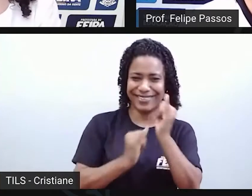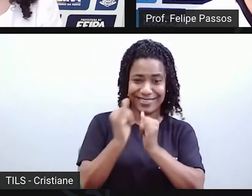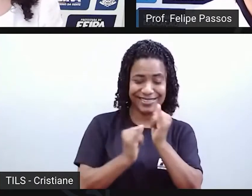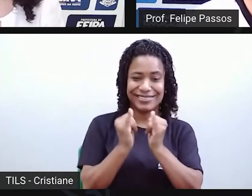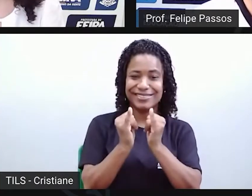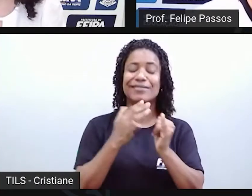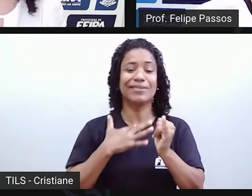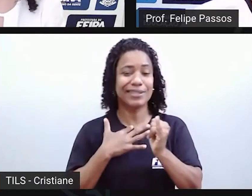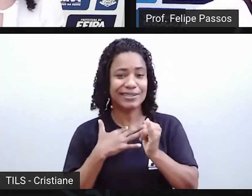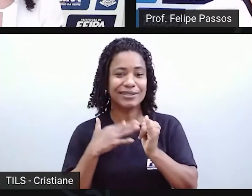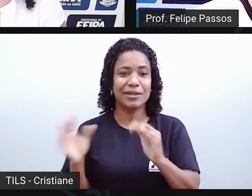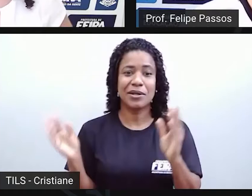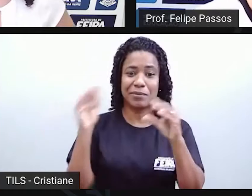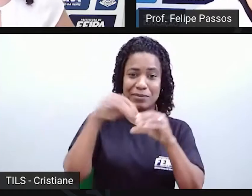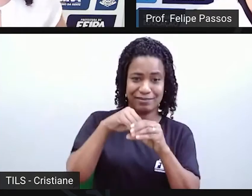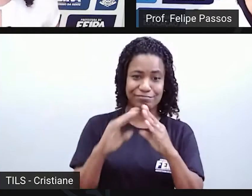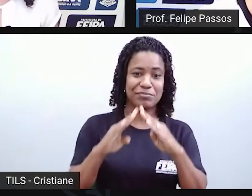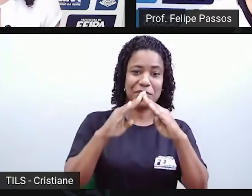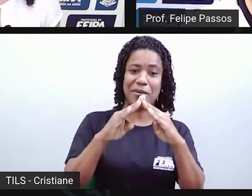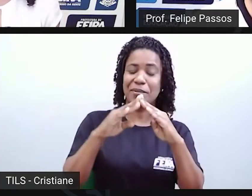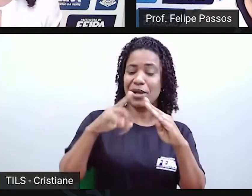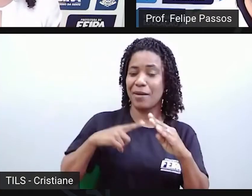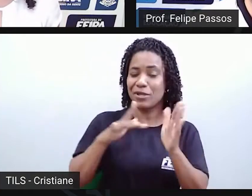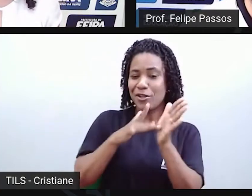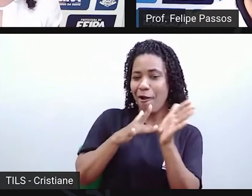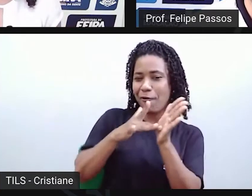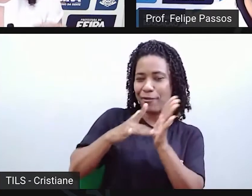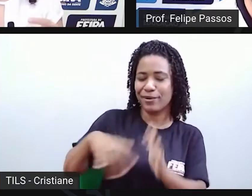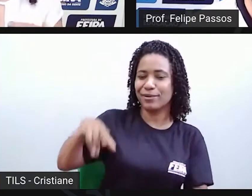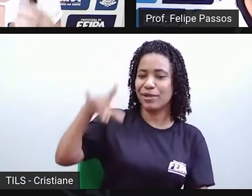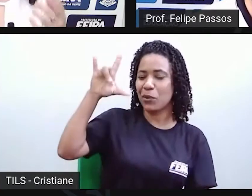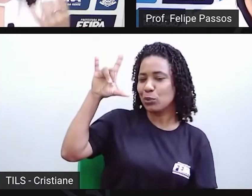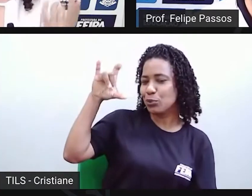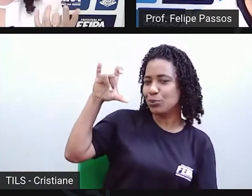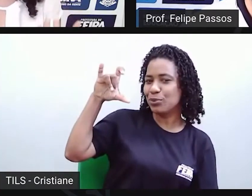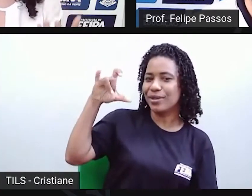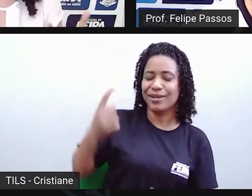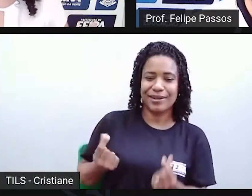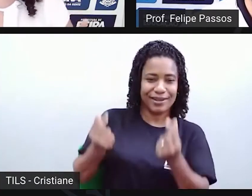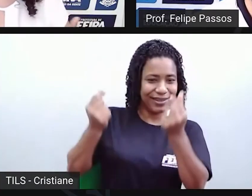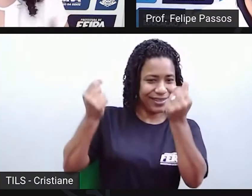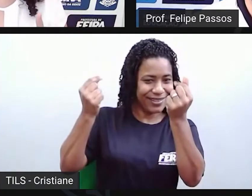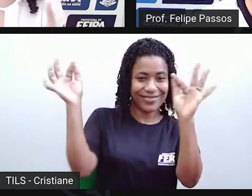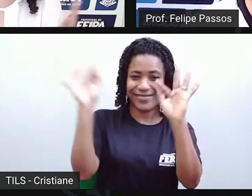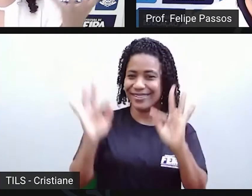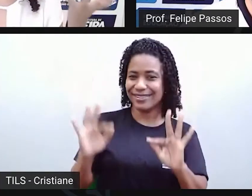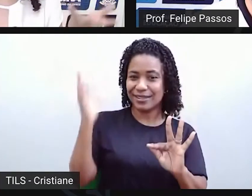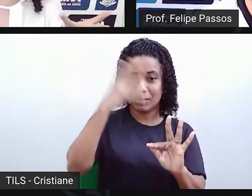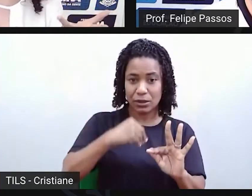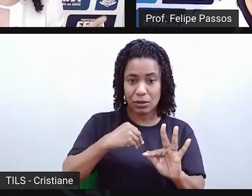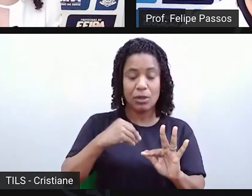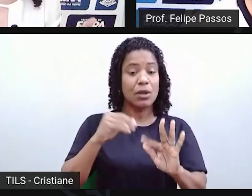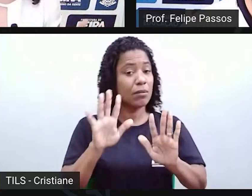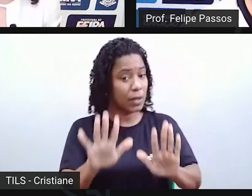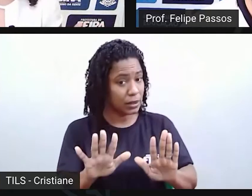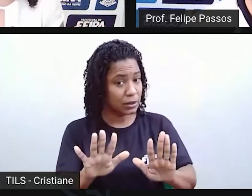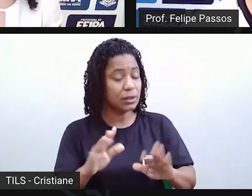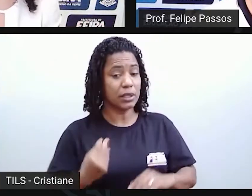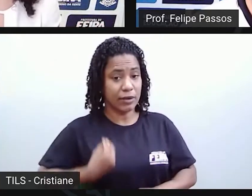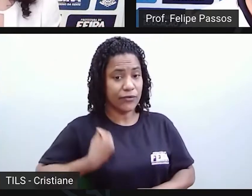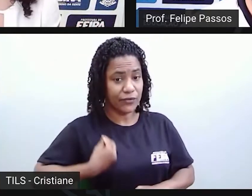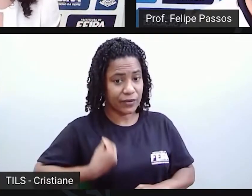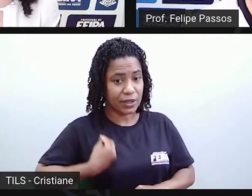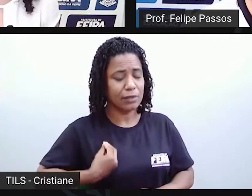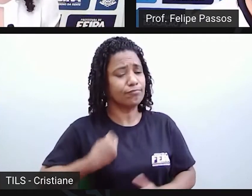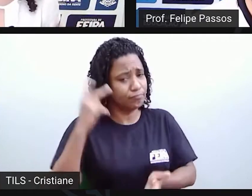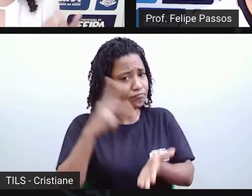mundo rico, feliz e bonito. Então, verdade. Existe esse primeiro ponto de que existe a vida real e existe a vida